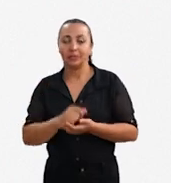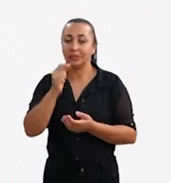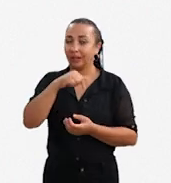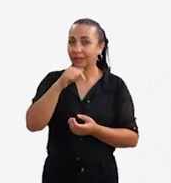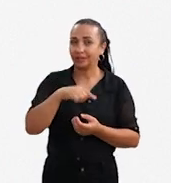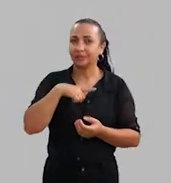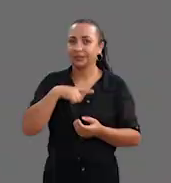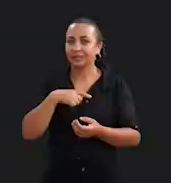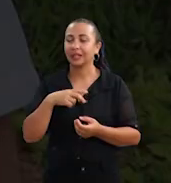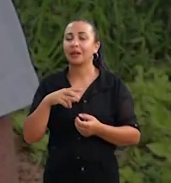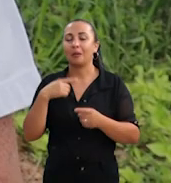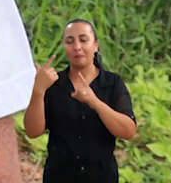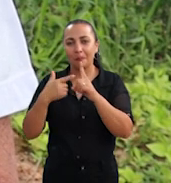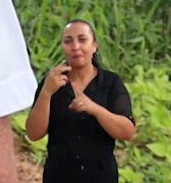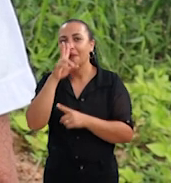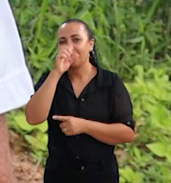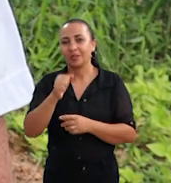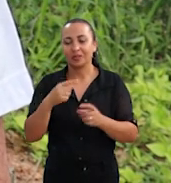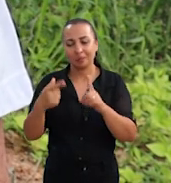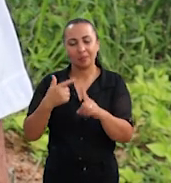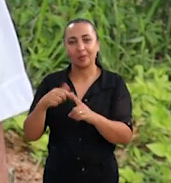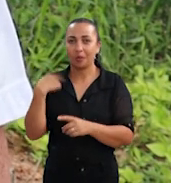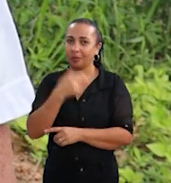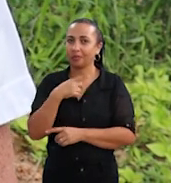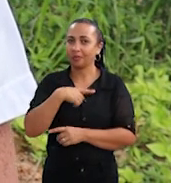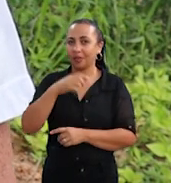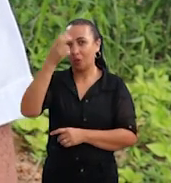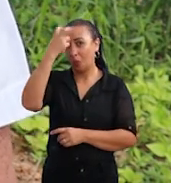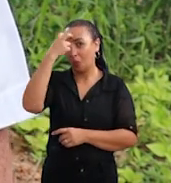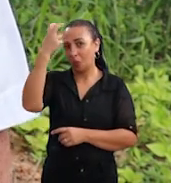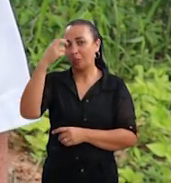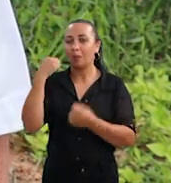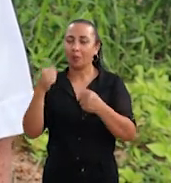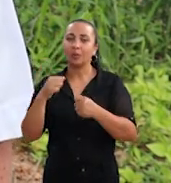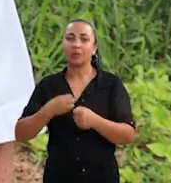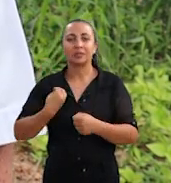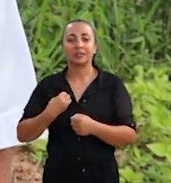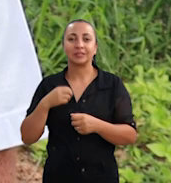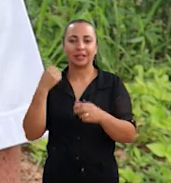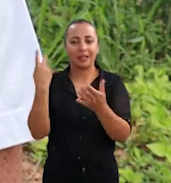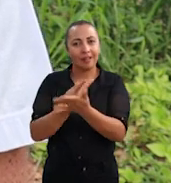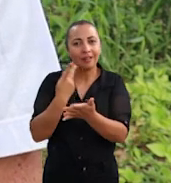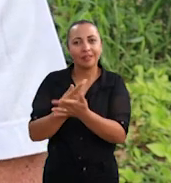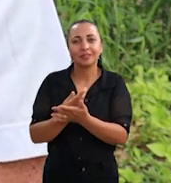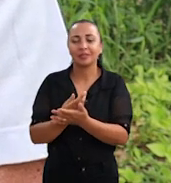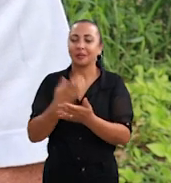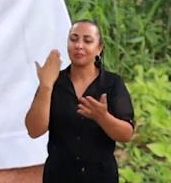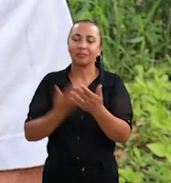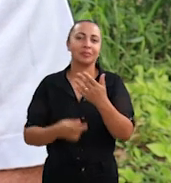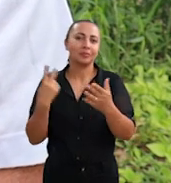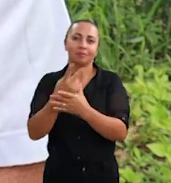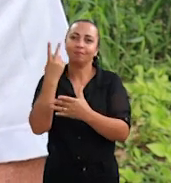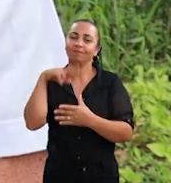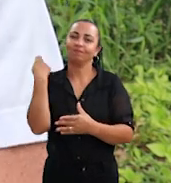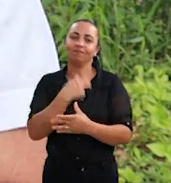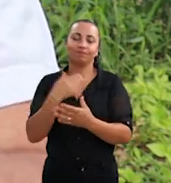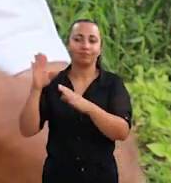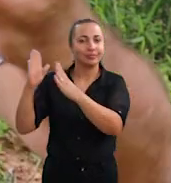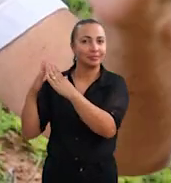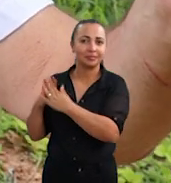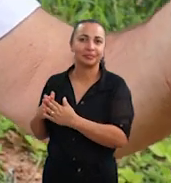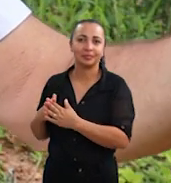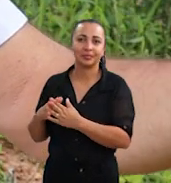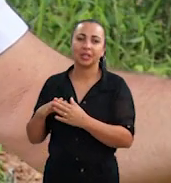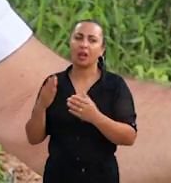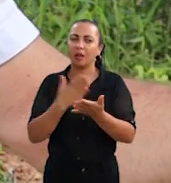tem potencial produtivo. E a gente tem, talvez culturalmente possa estar errado, mas a gente desvaloriza o que é nosso, o que está nos nossos quintais. E a gente